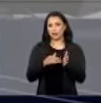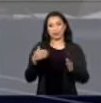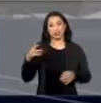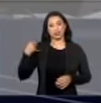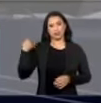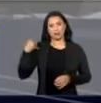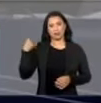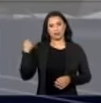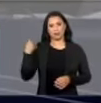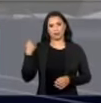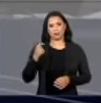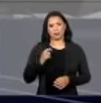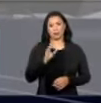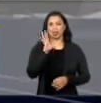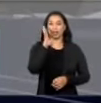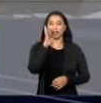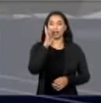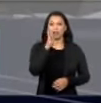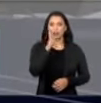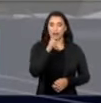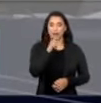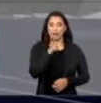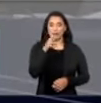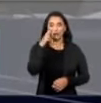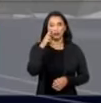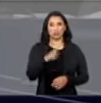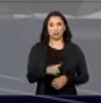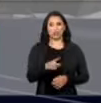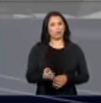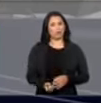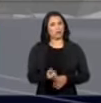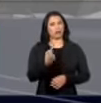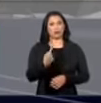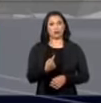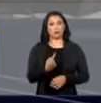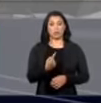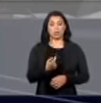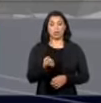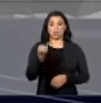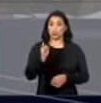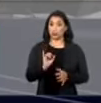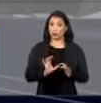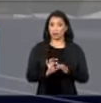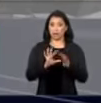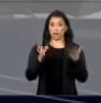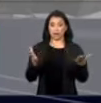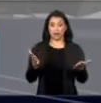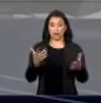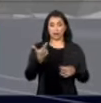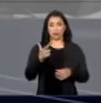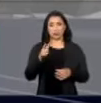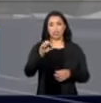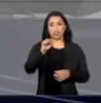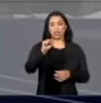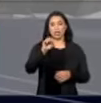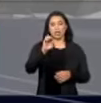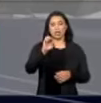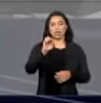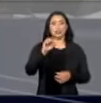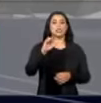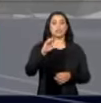antinomia absurda desta expressão. Se fosse livre, não haveria censura. Se